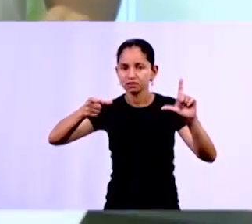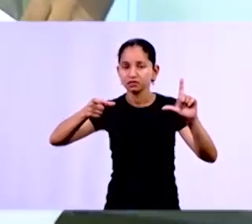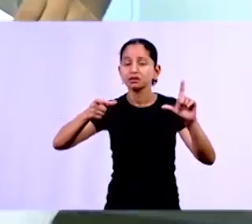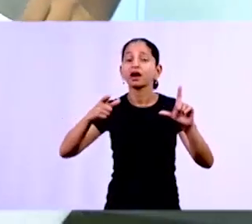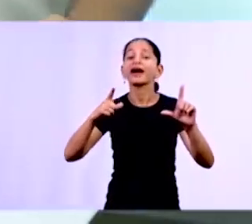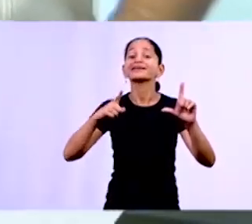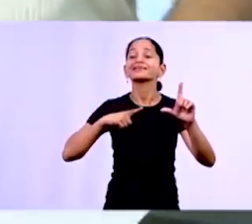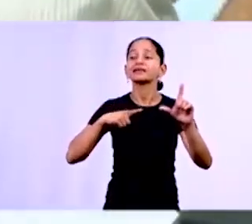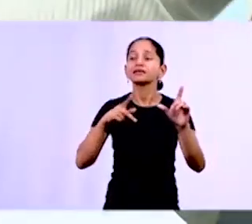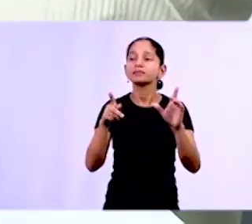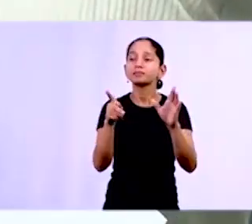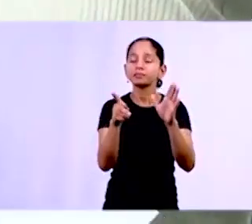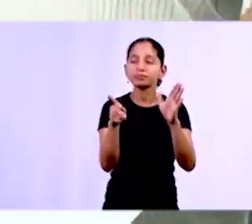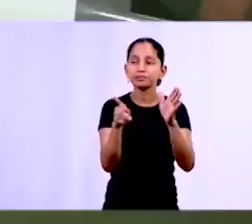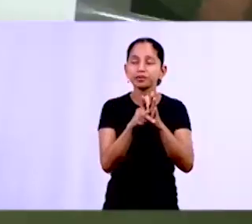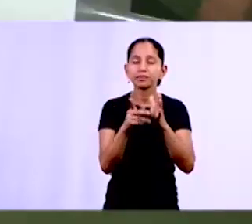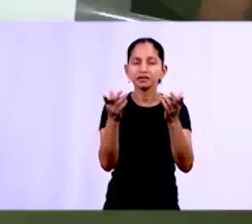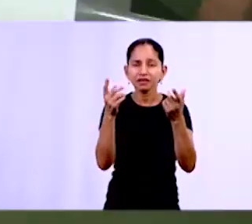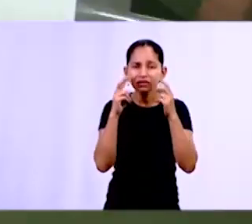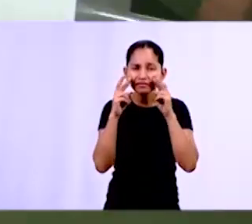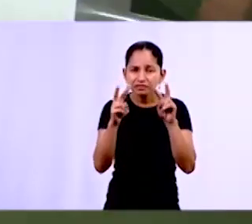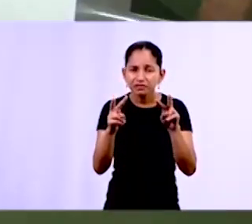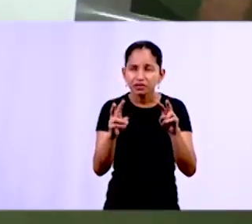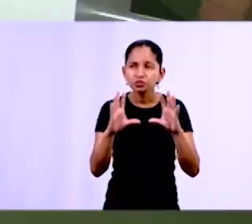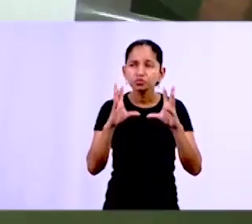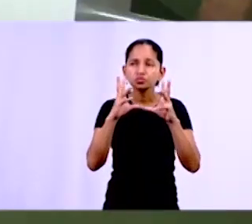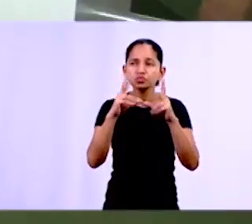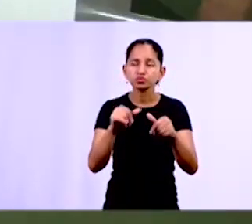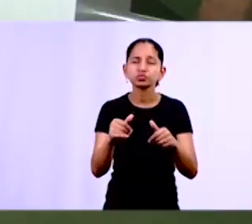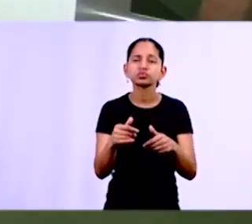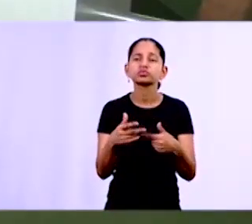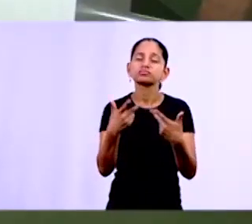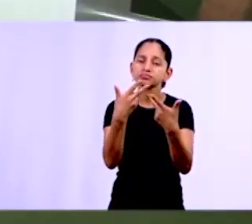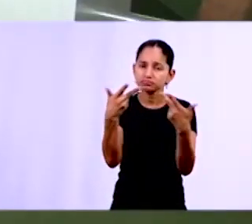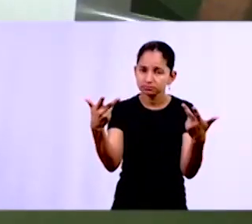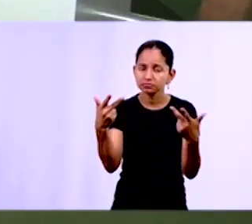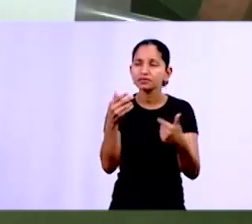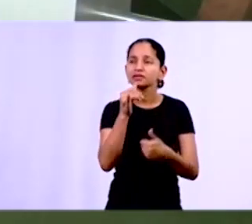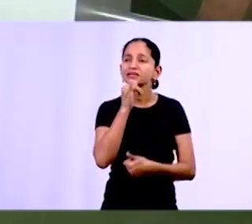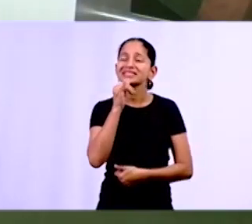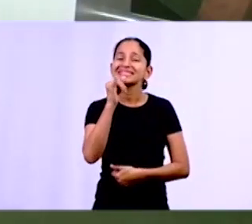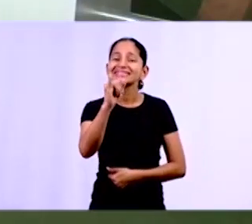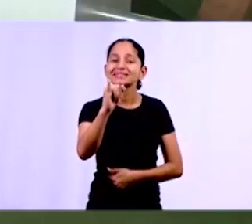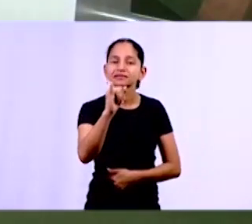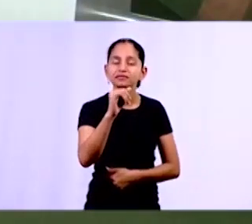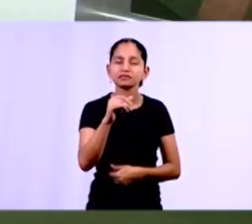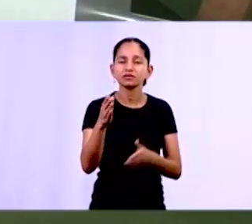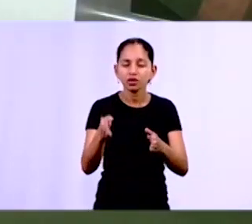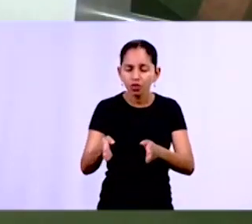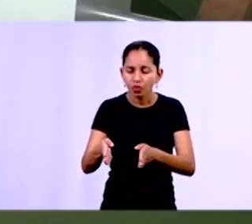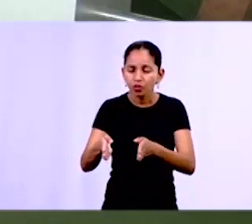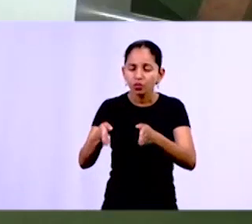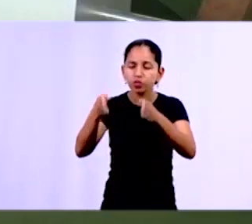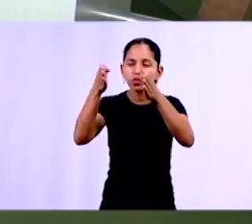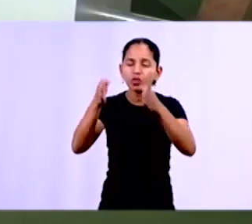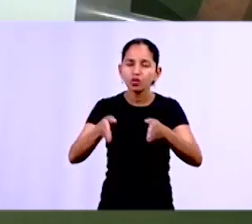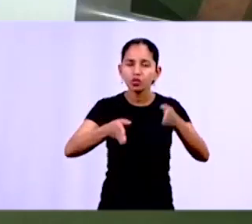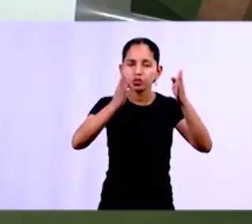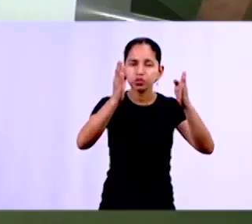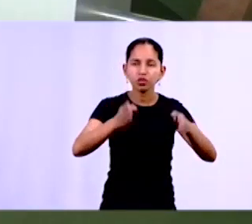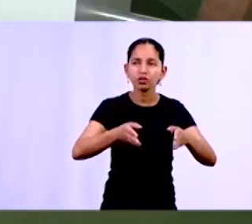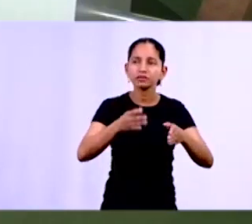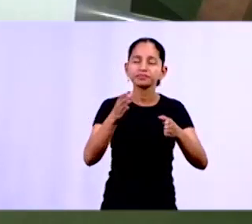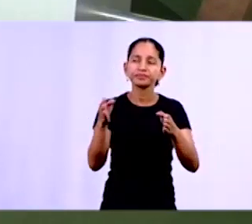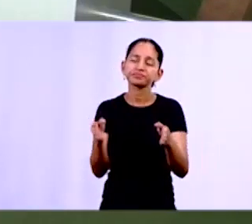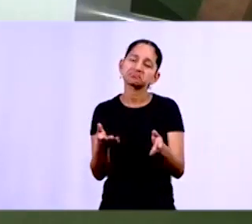tenho uma gaveta dessa, não sei se vocês estão conseguindo ver tudo, eu tenho uma gaveta dessa, né? Se eu colocasse torre, uma torre, eu conseguiria